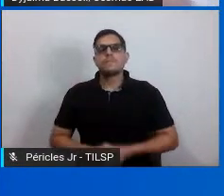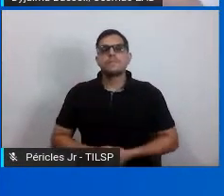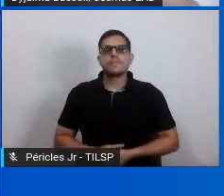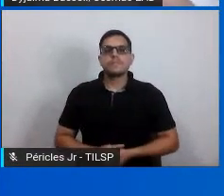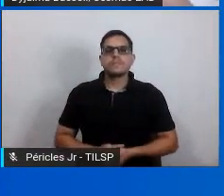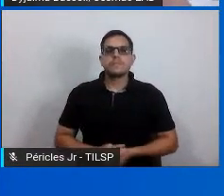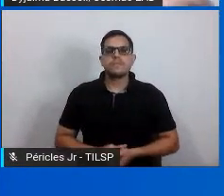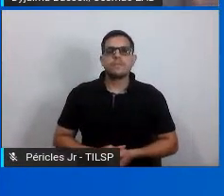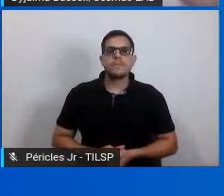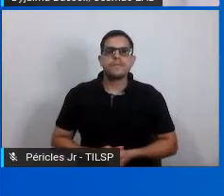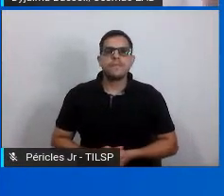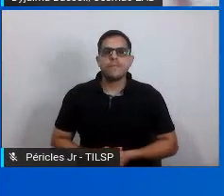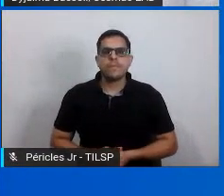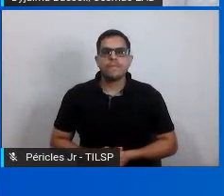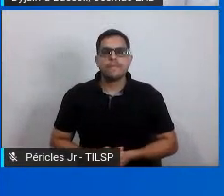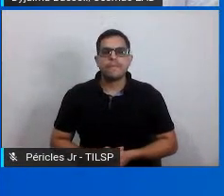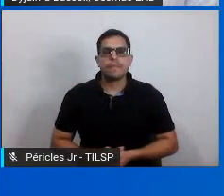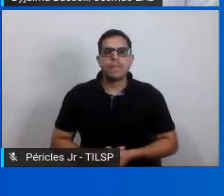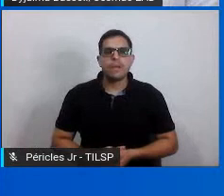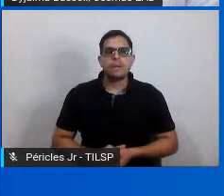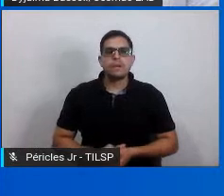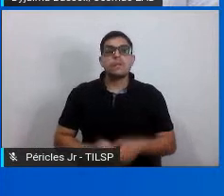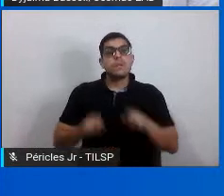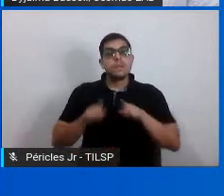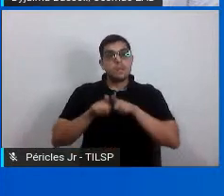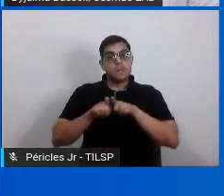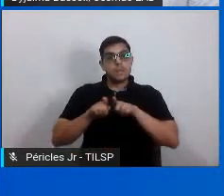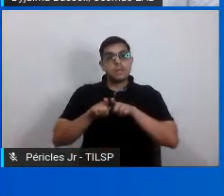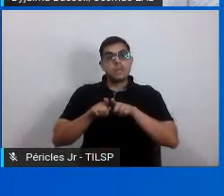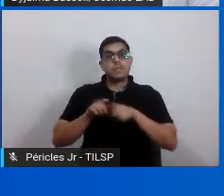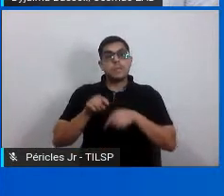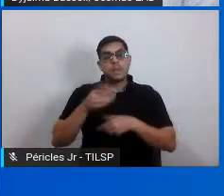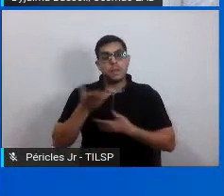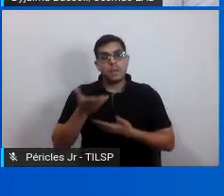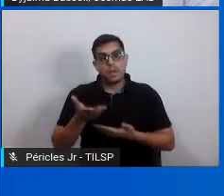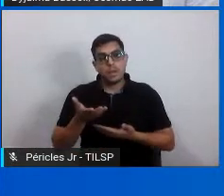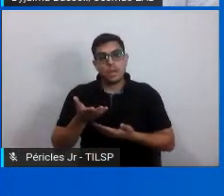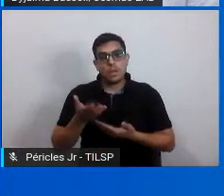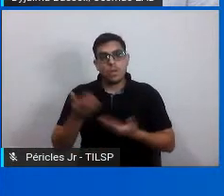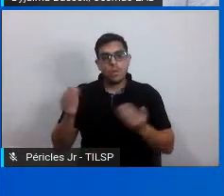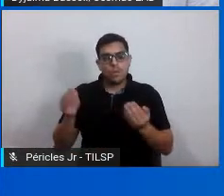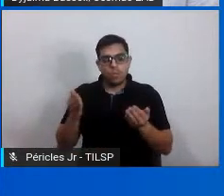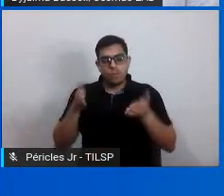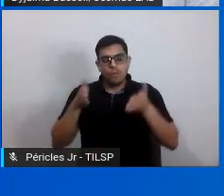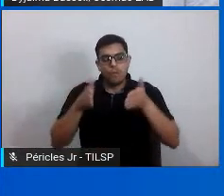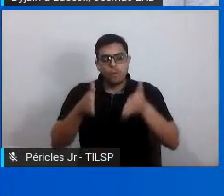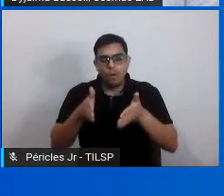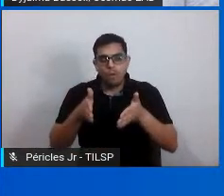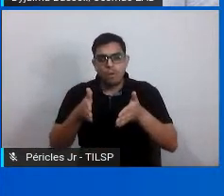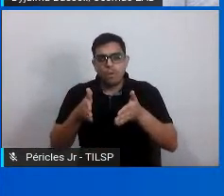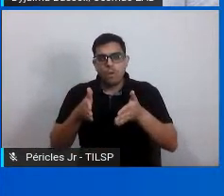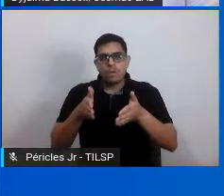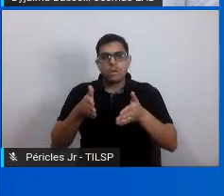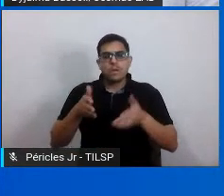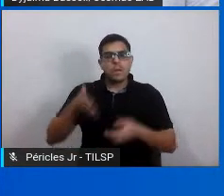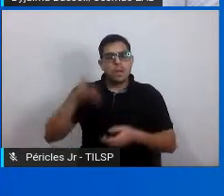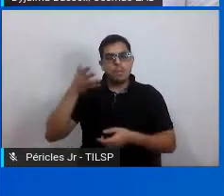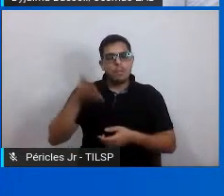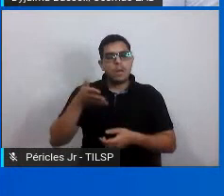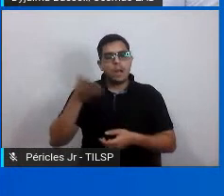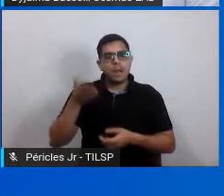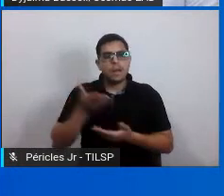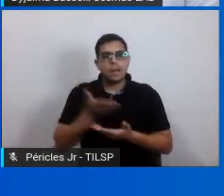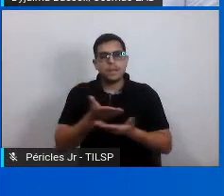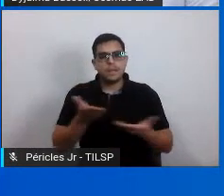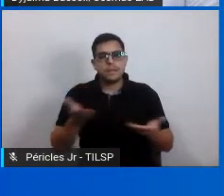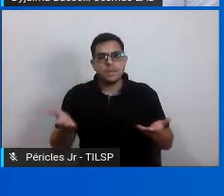e também agora já fazendo foco naquilo que eu gostaria de trazer para discussão da mesa a